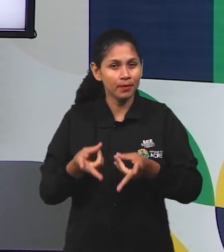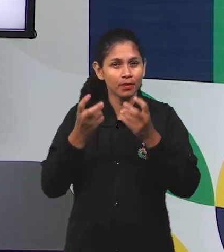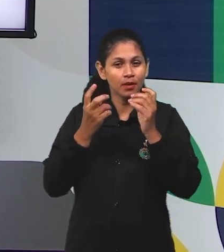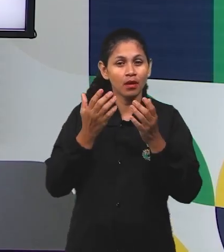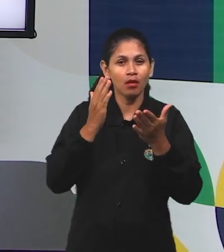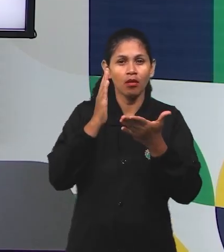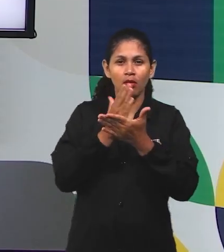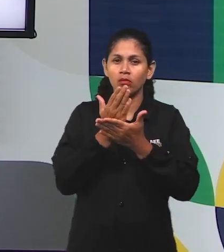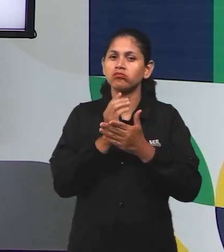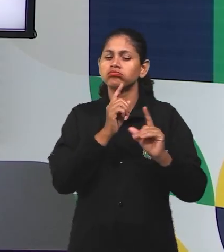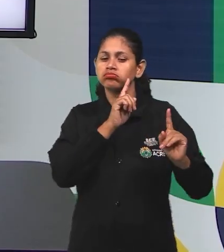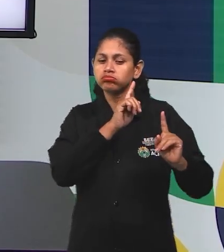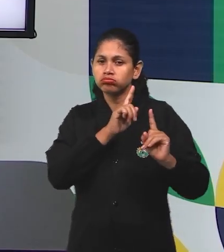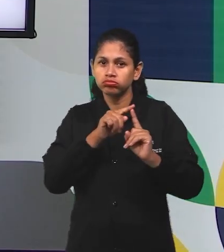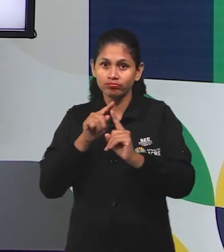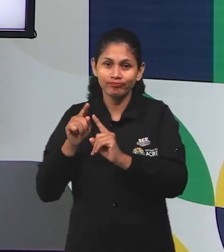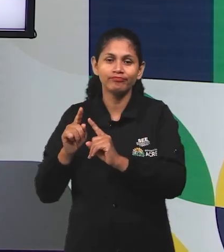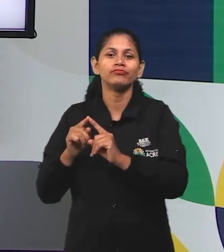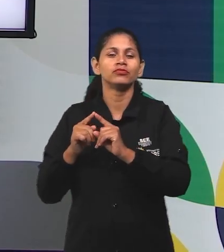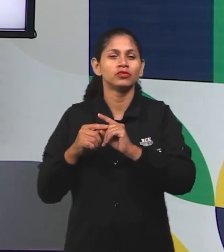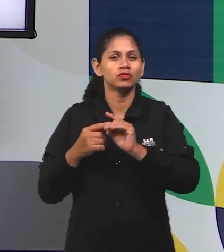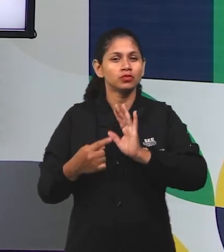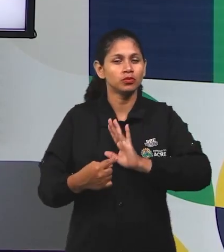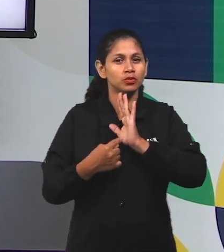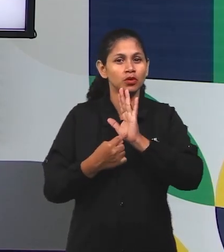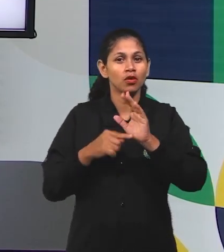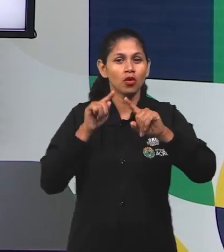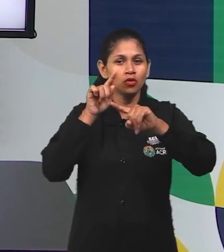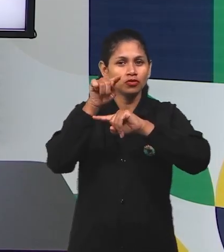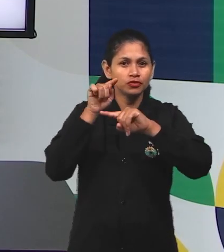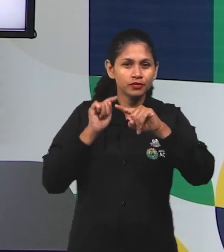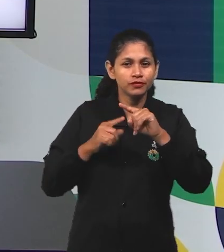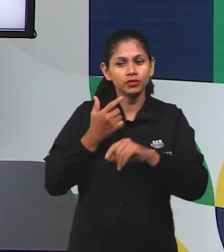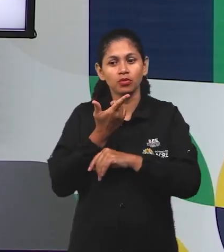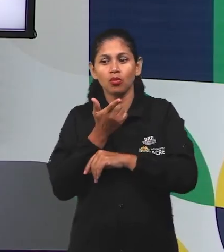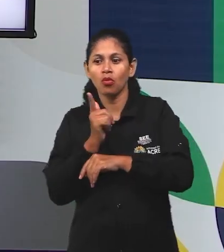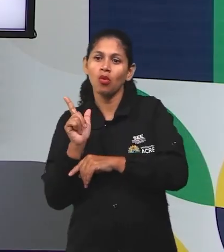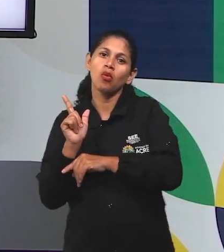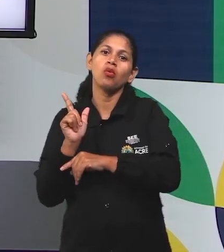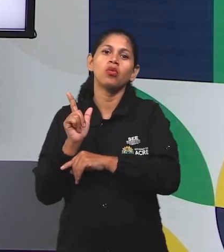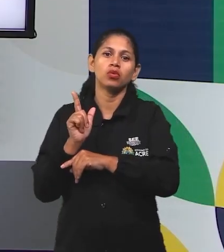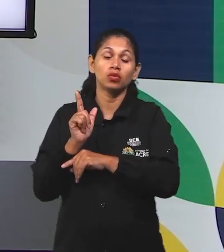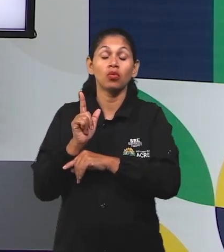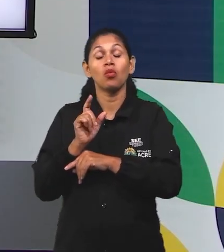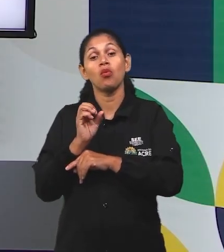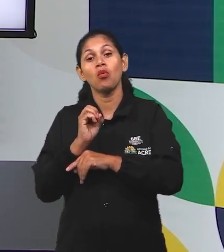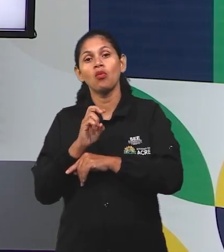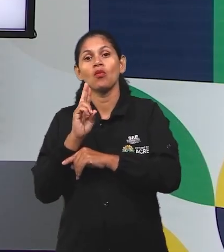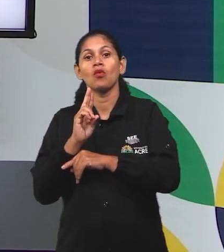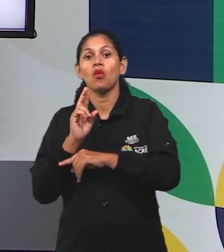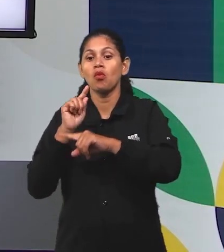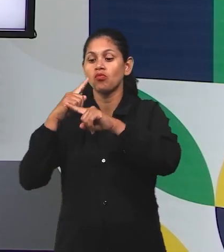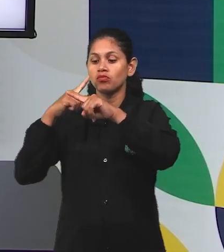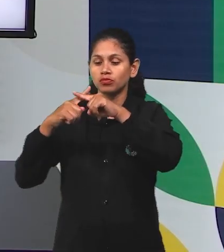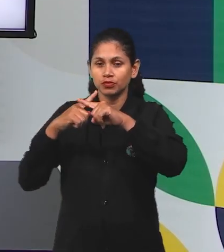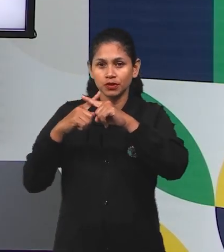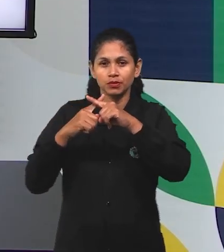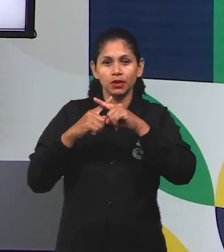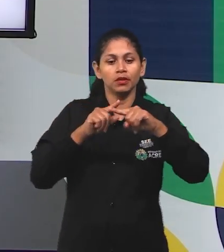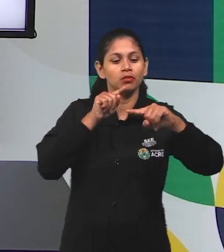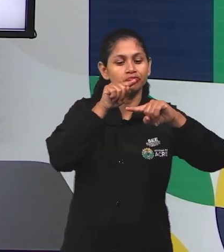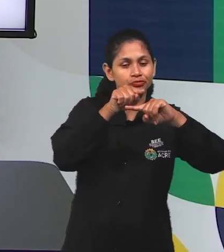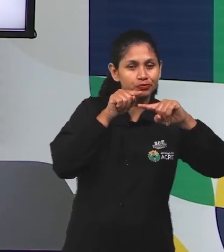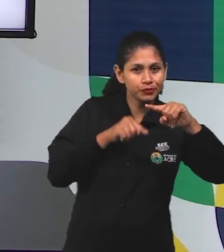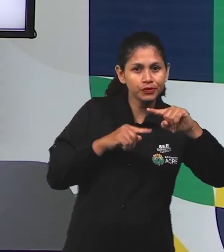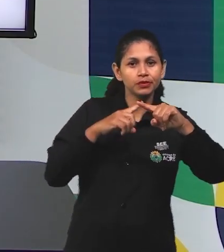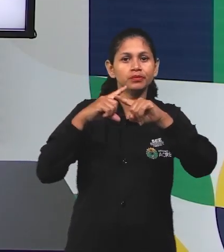algumas grandezas são determinadas quando eu divido outras duas grandezas ou quando eu multiplico elas. Nas próximas aulas nós vamos